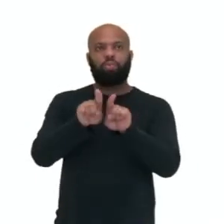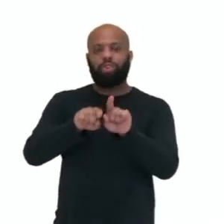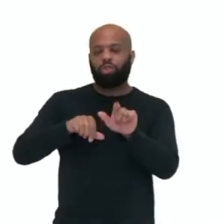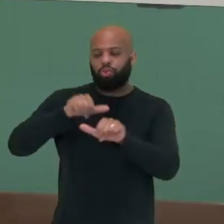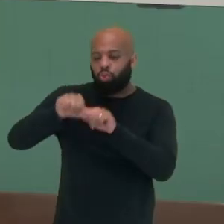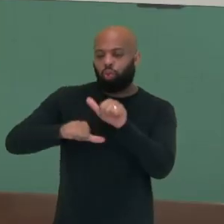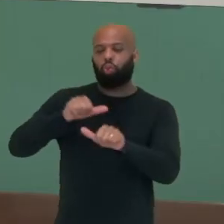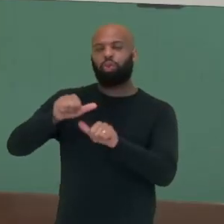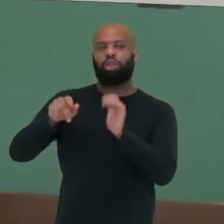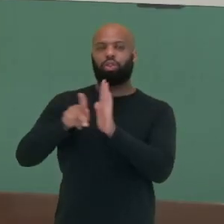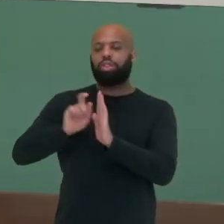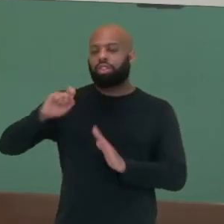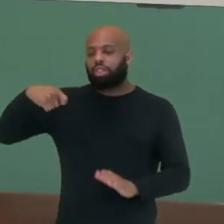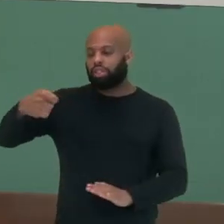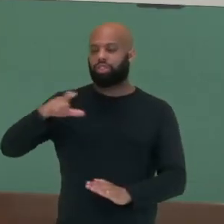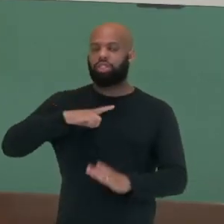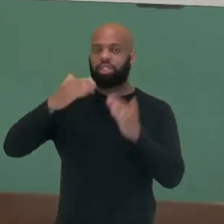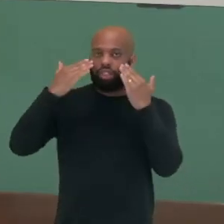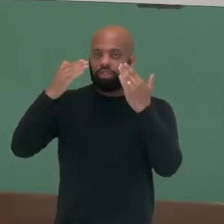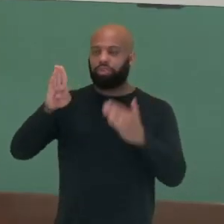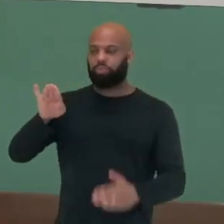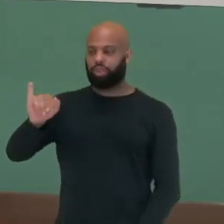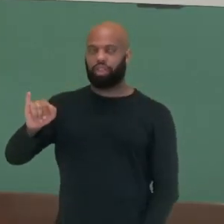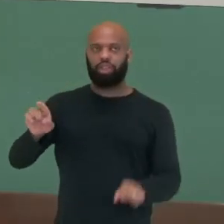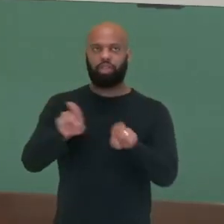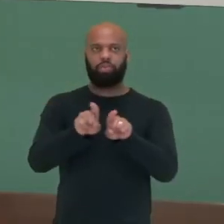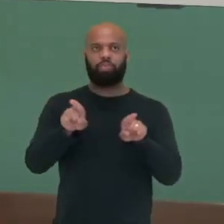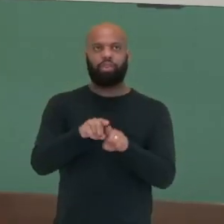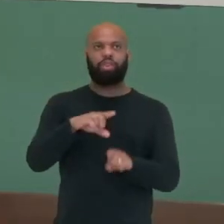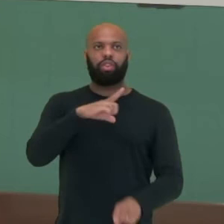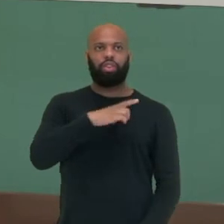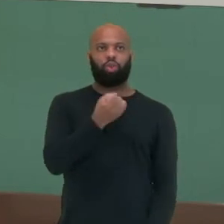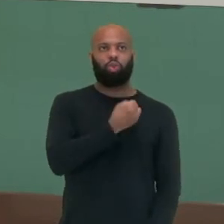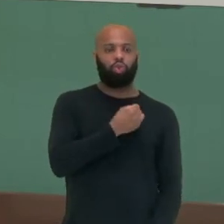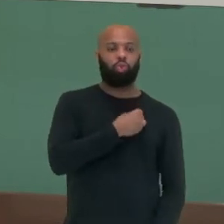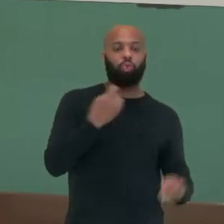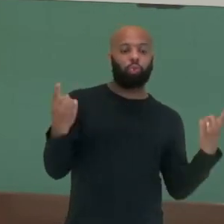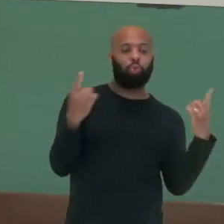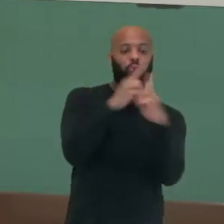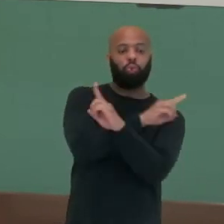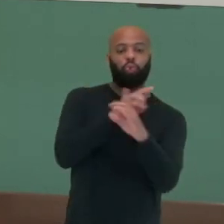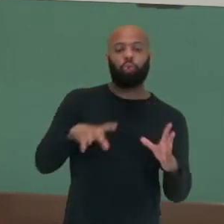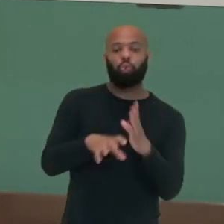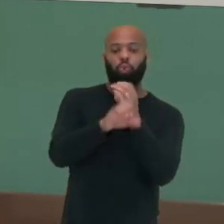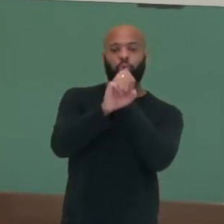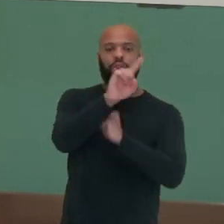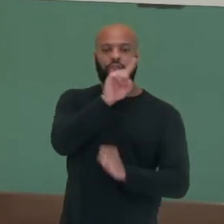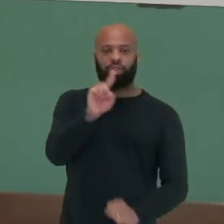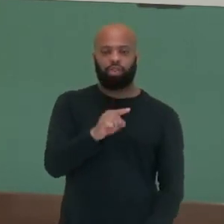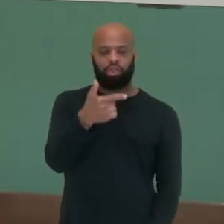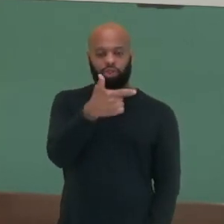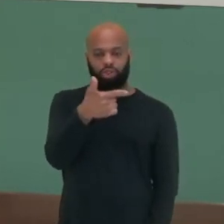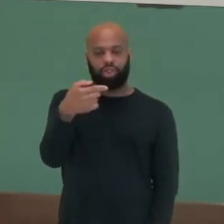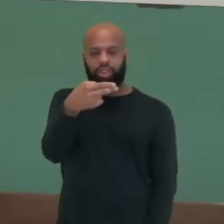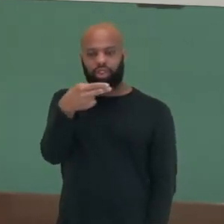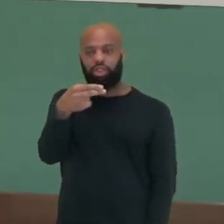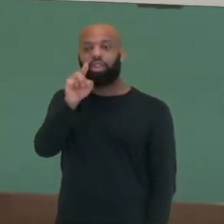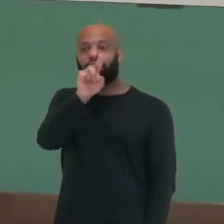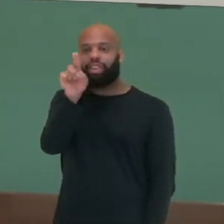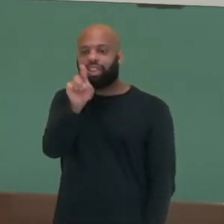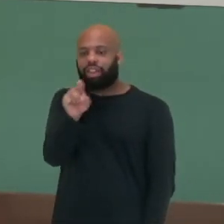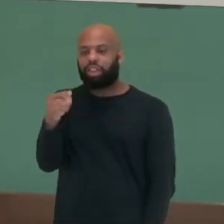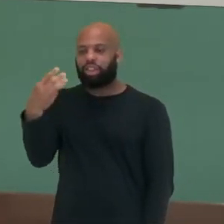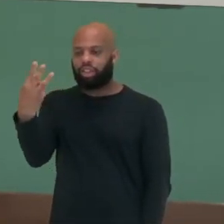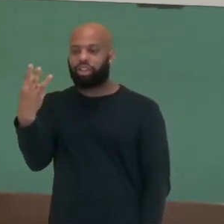Então, este número, que é o oposto, somado com Z2, é igual a Z3. O